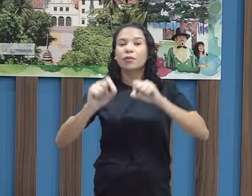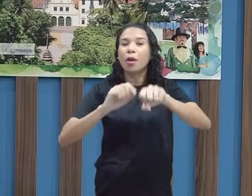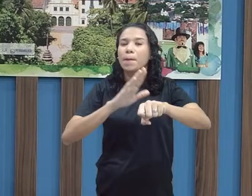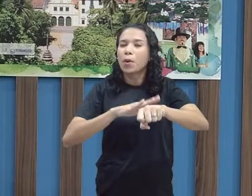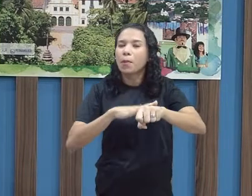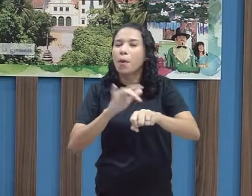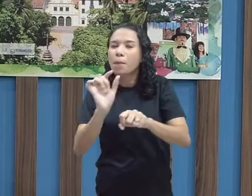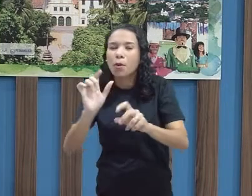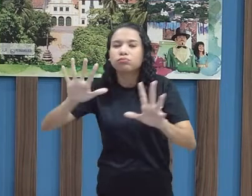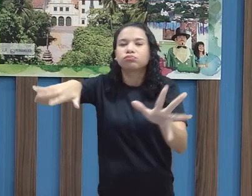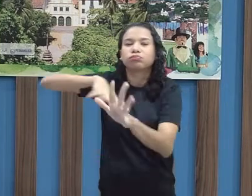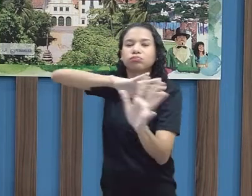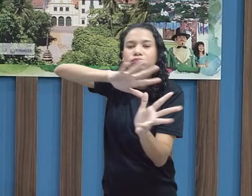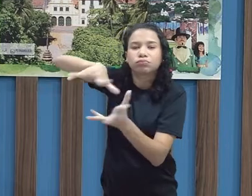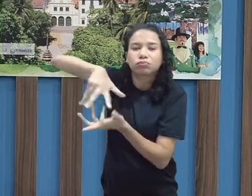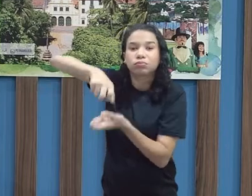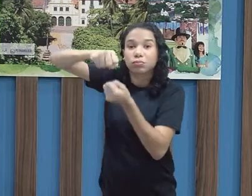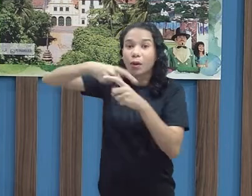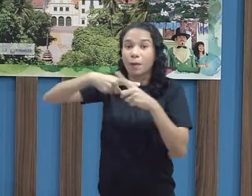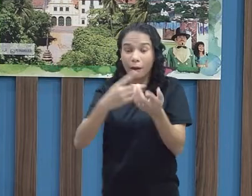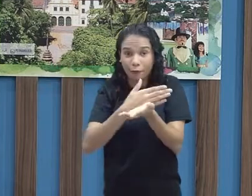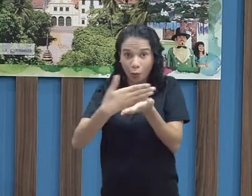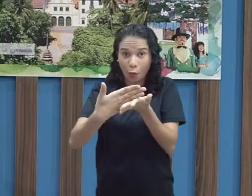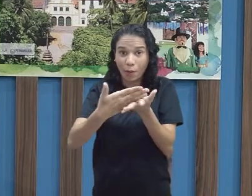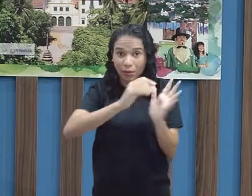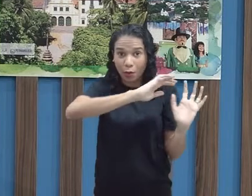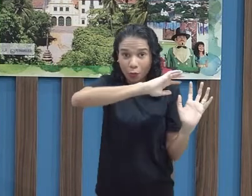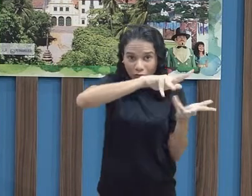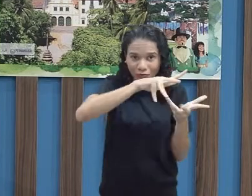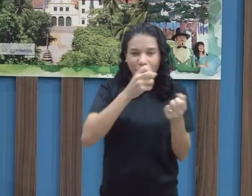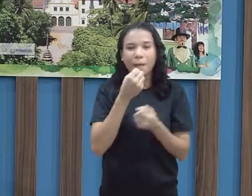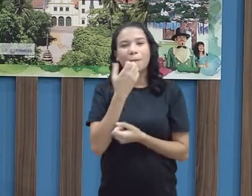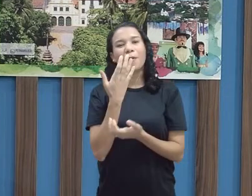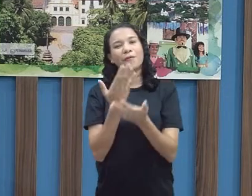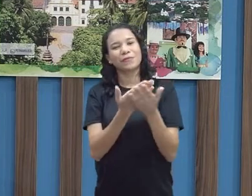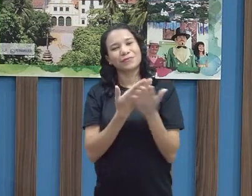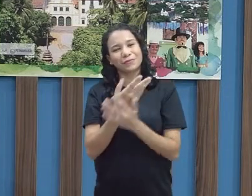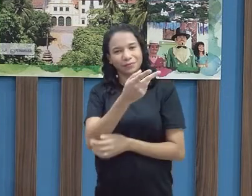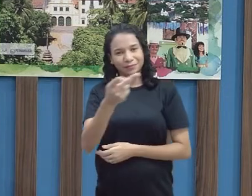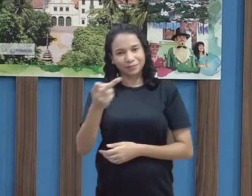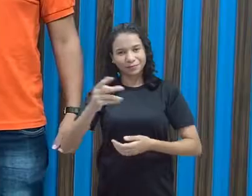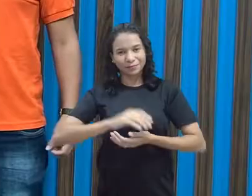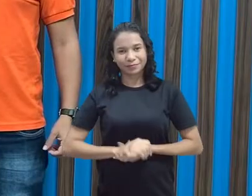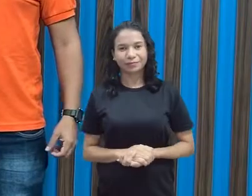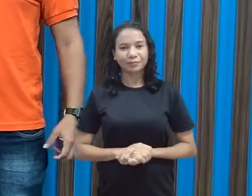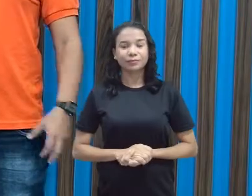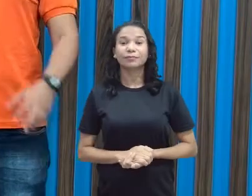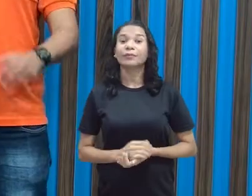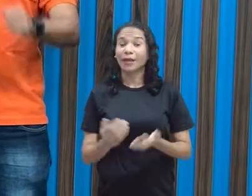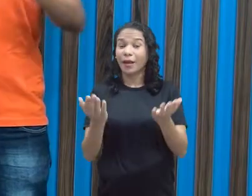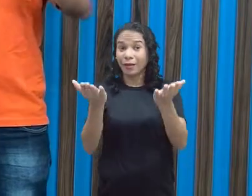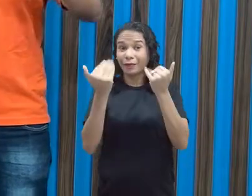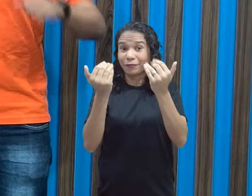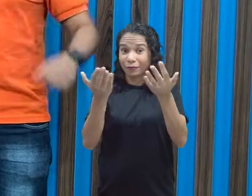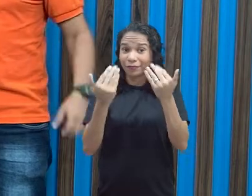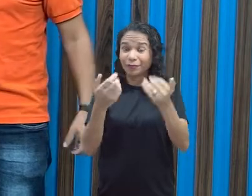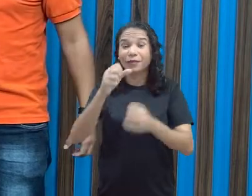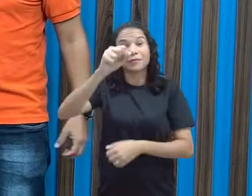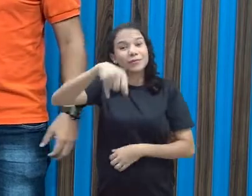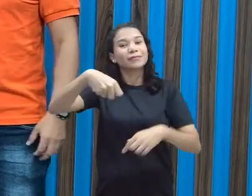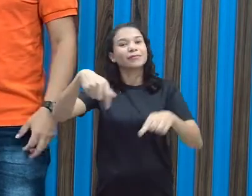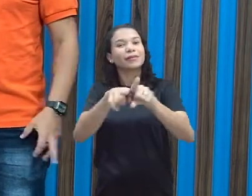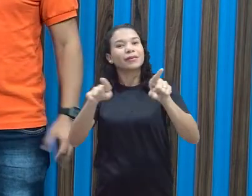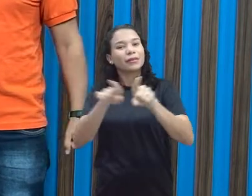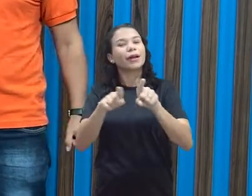com sustentabilidade, mas vamos lá para a geografia. Bons estudos para vocês. Vamos embora, agradecendo